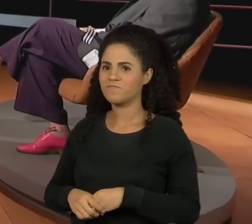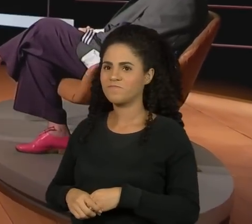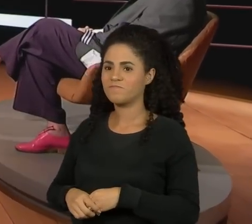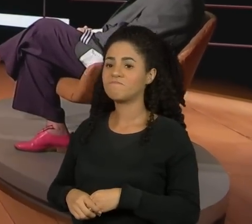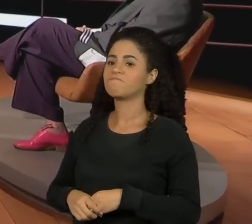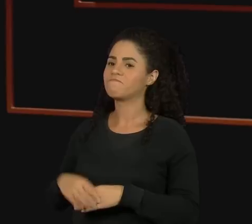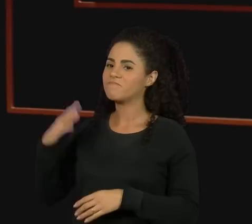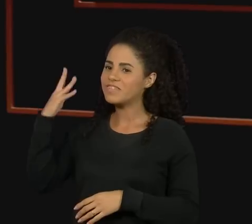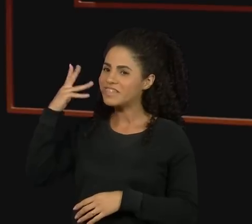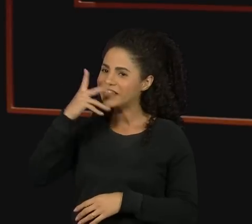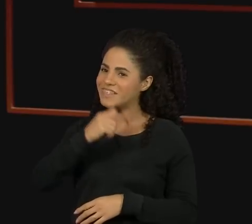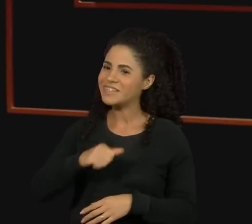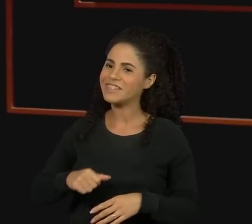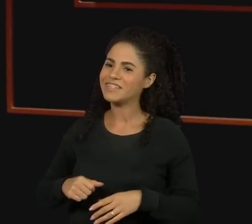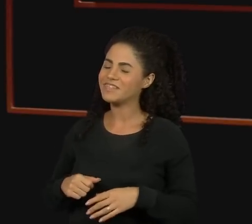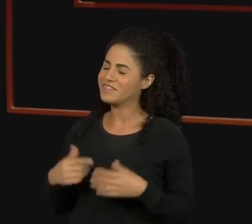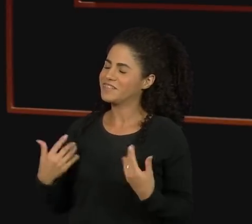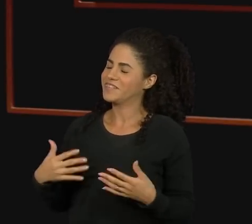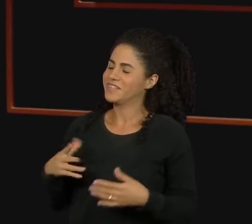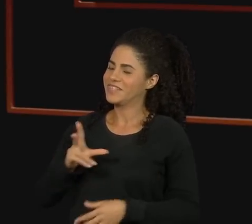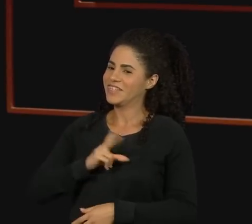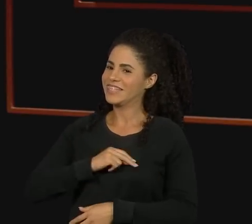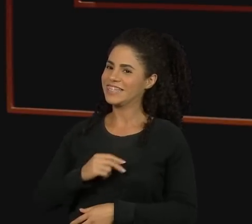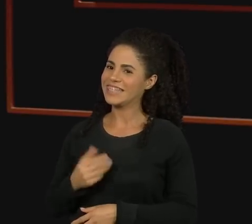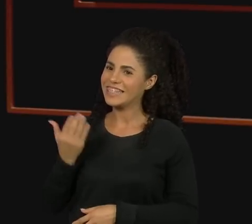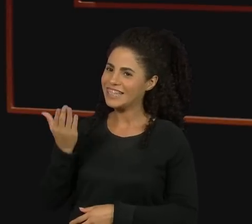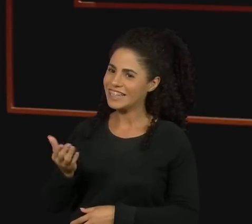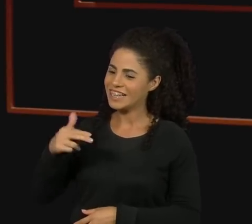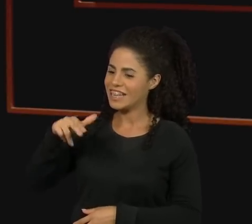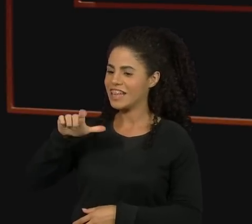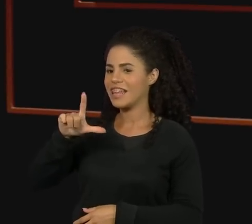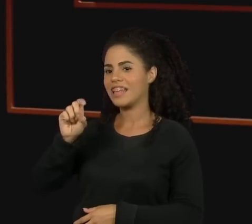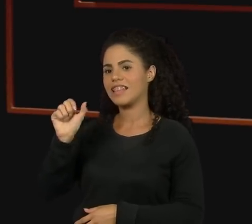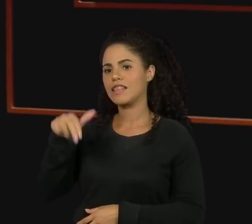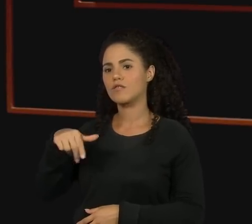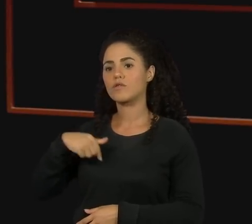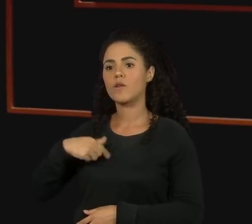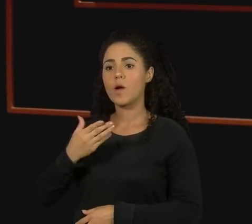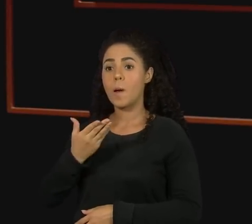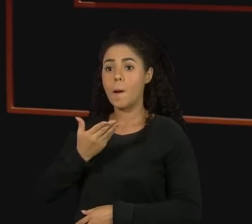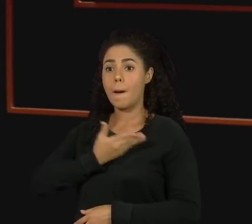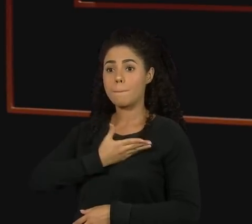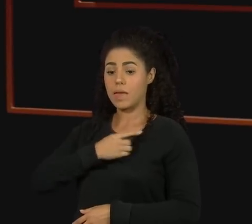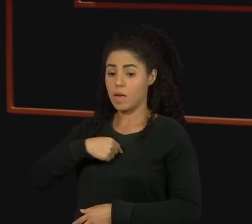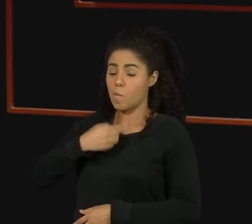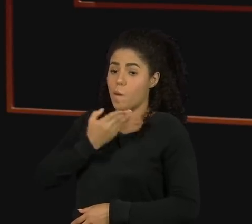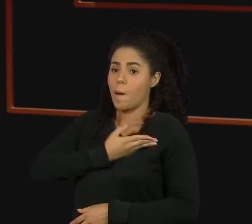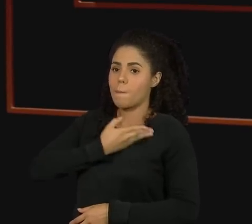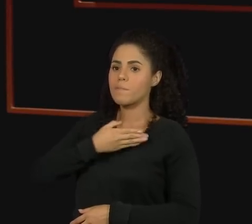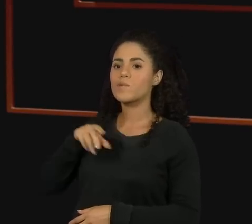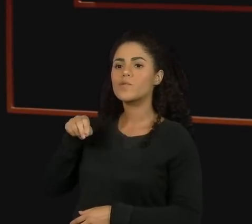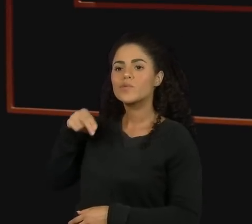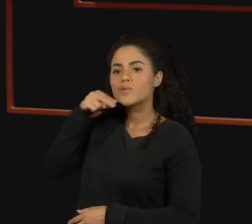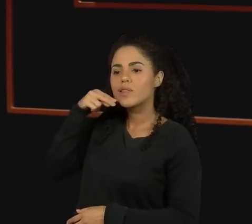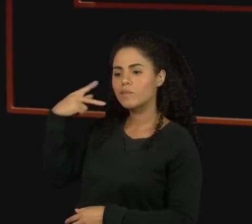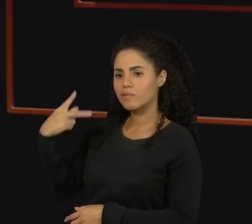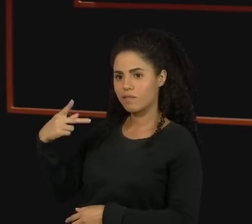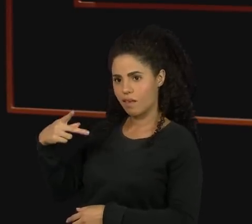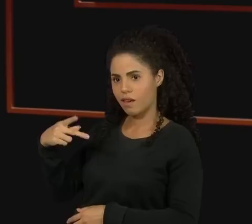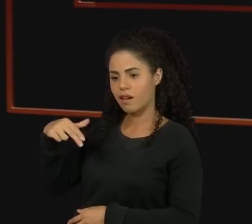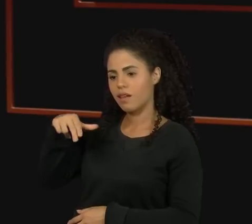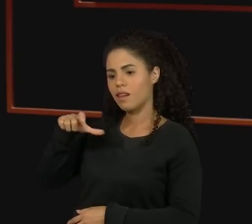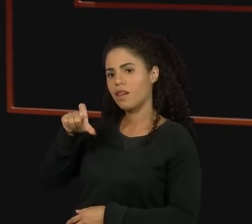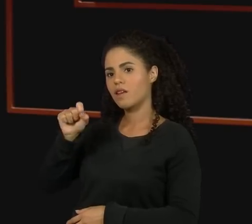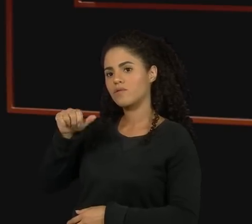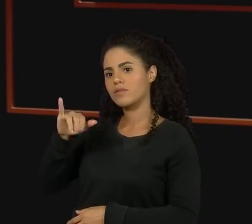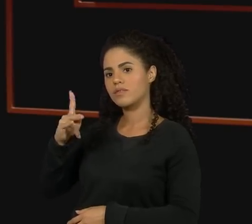Que lindo ele, né? Uau! Lindo, né? Ele tem uma força, né? Eu sou muito amigo dos netos do Nelsinho, na verdade não é Nelsinho, é